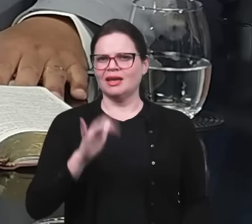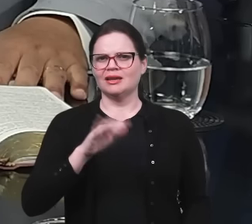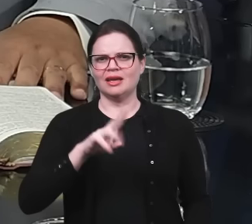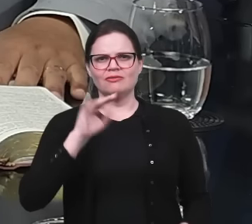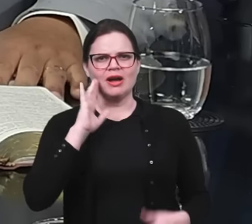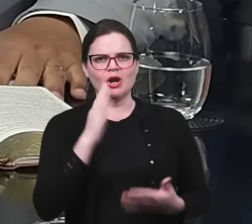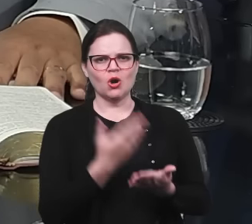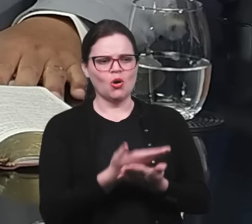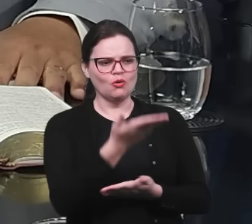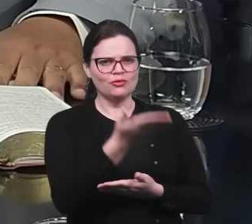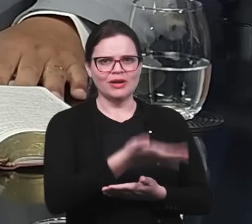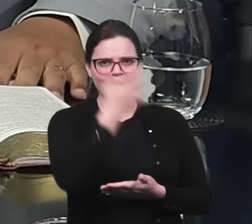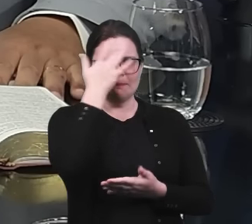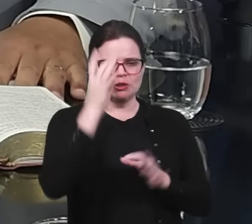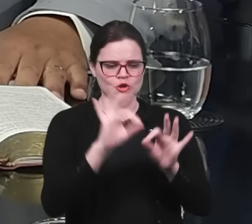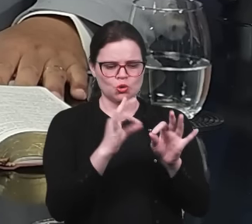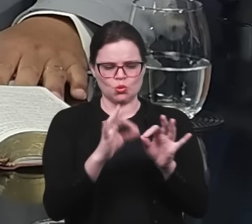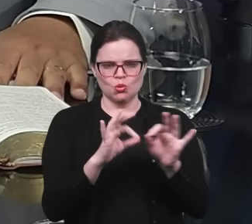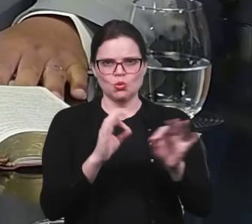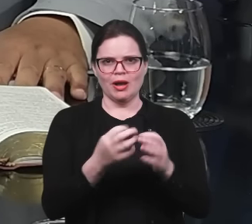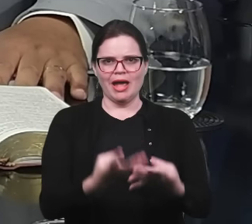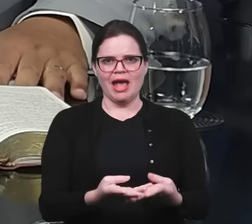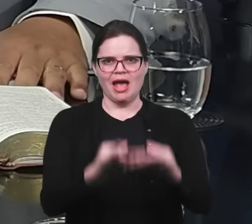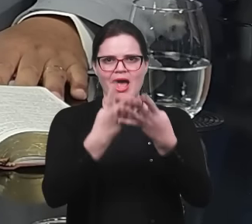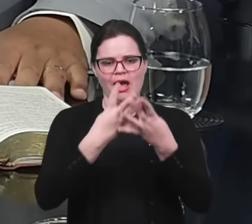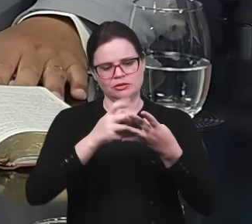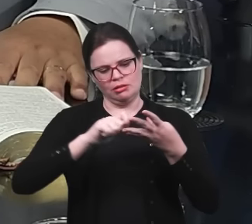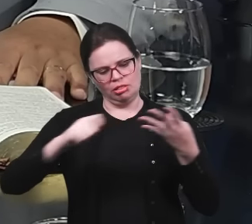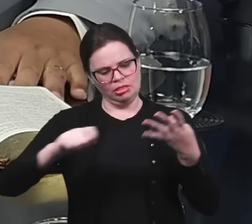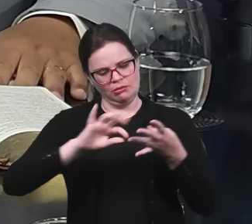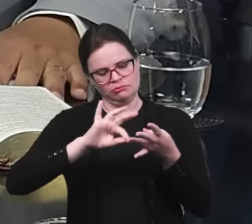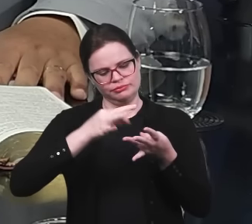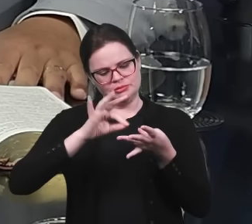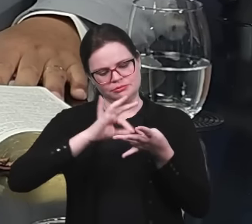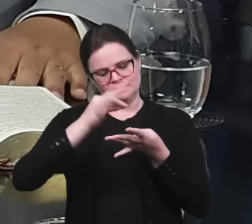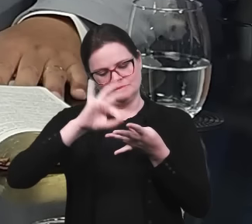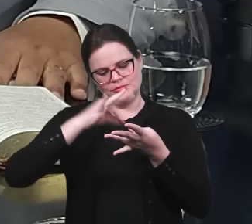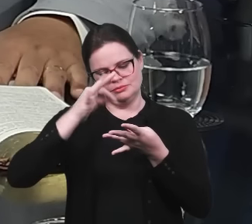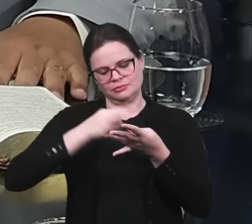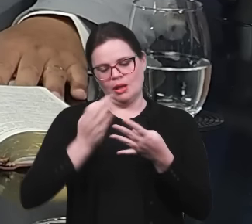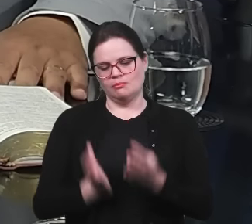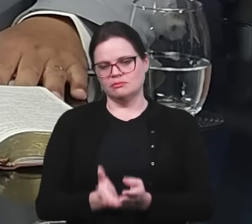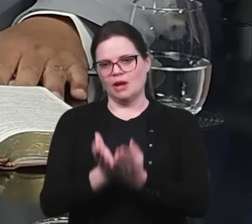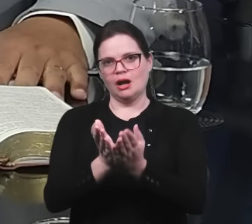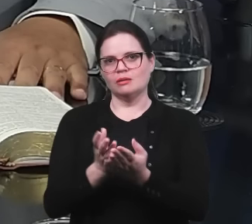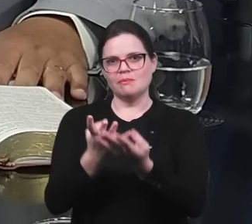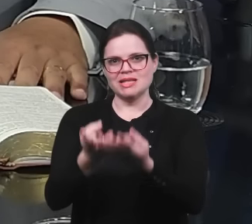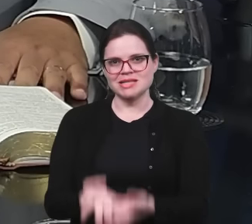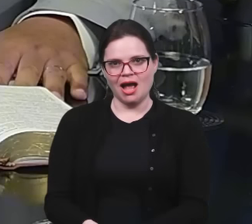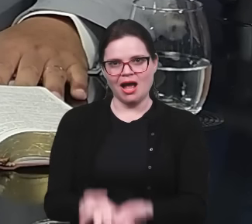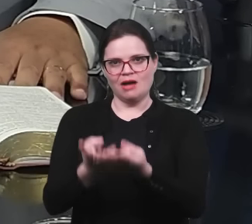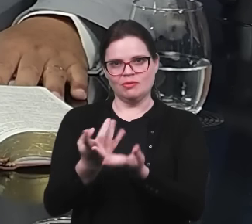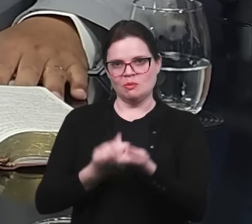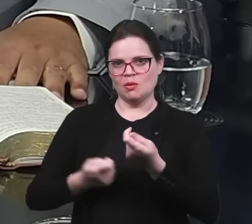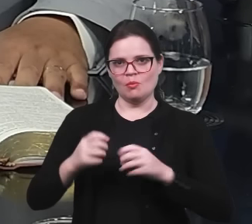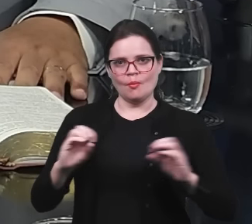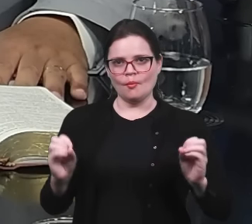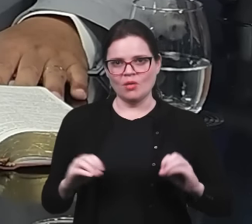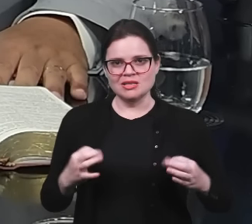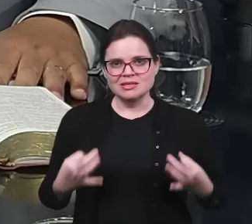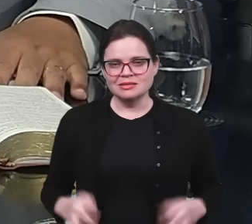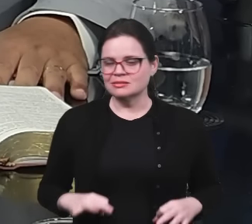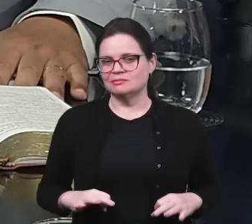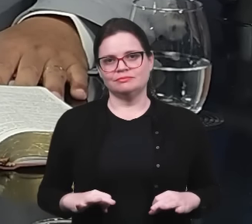que consertava as redes rasgadas, não pescava direito, o barco ali, ele não